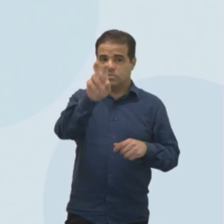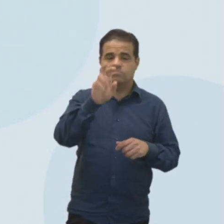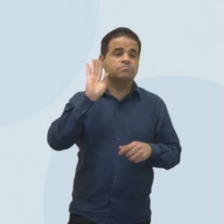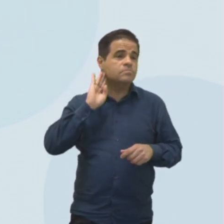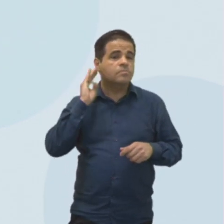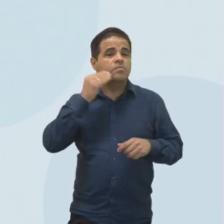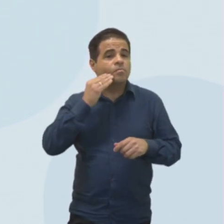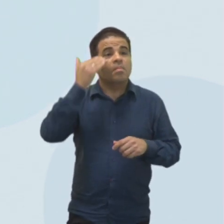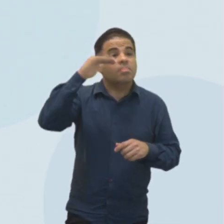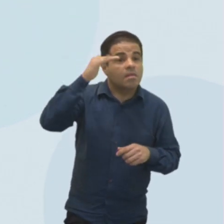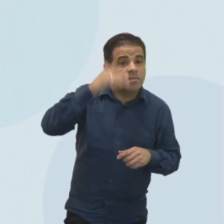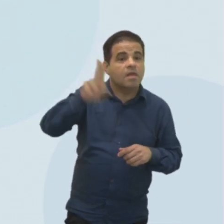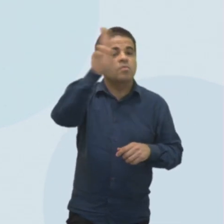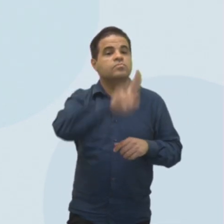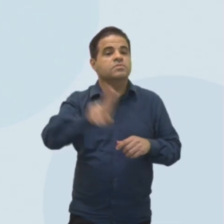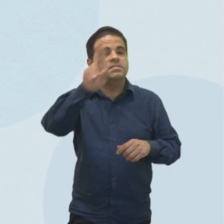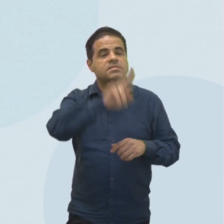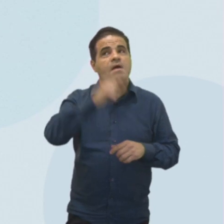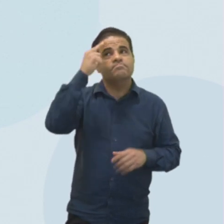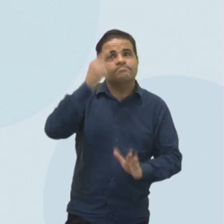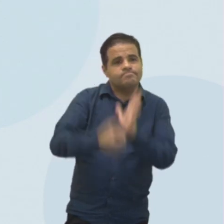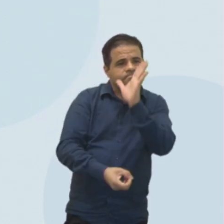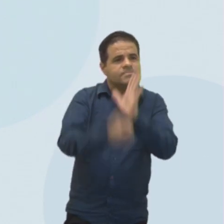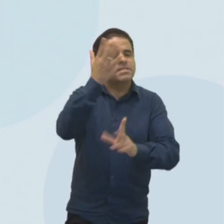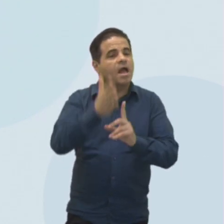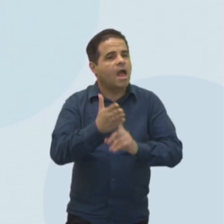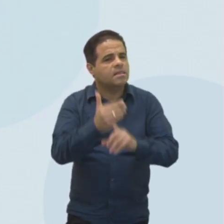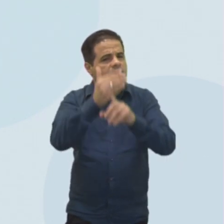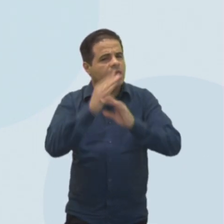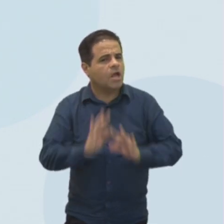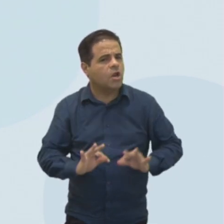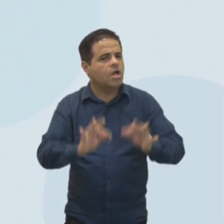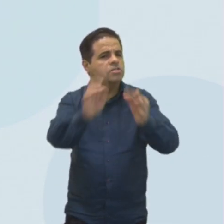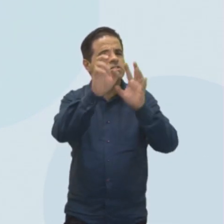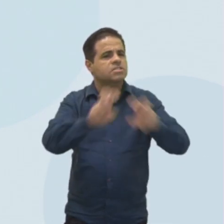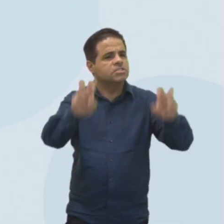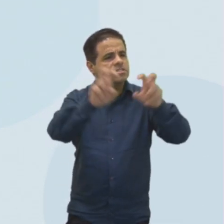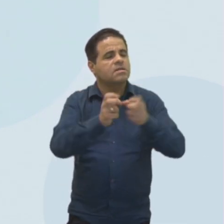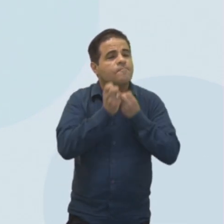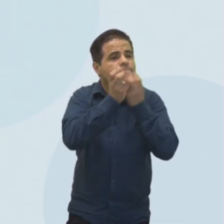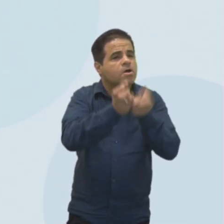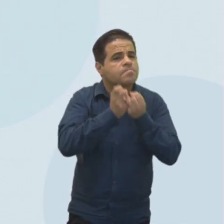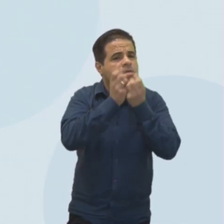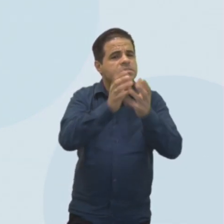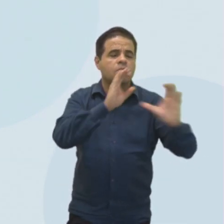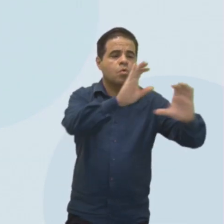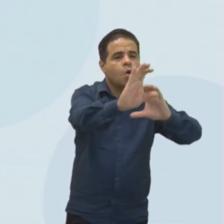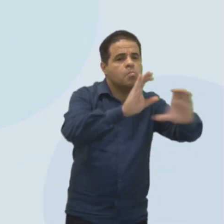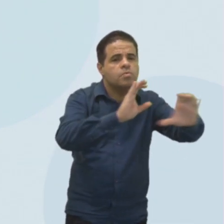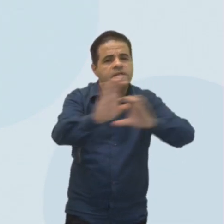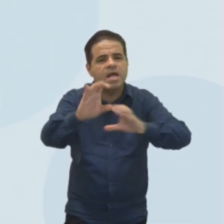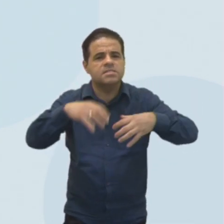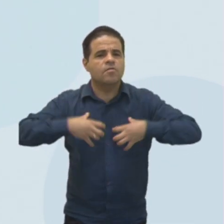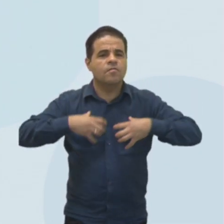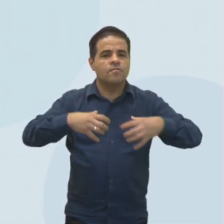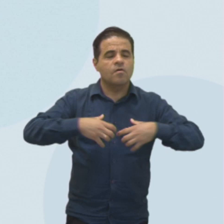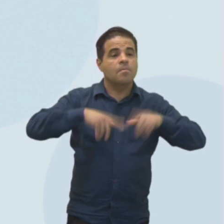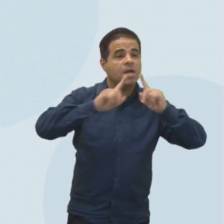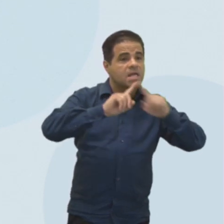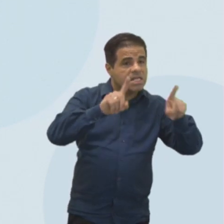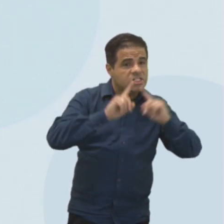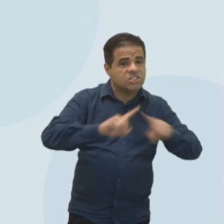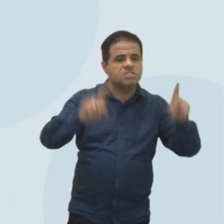é compreender, utilizar e criar tecnologias digitais de informação e comunicação de forma crítica,